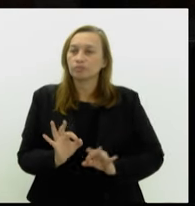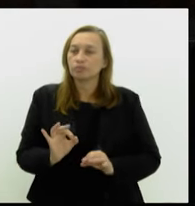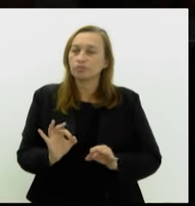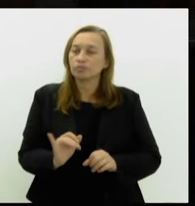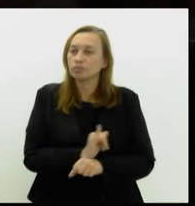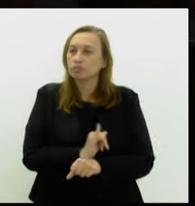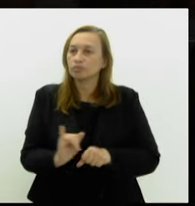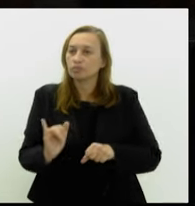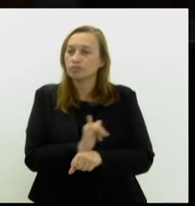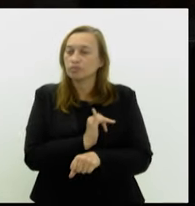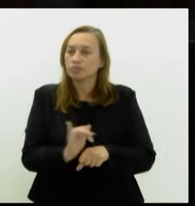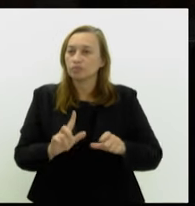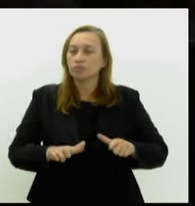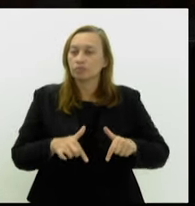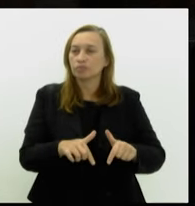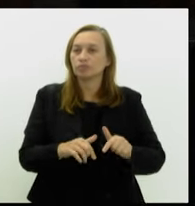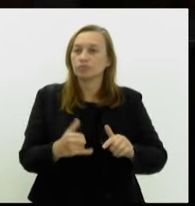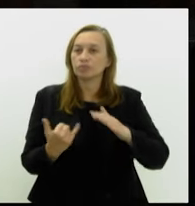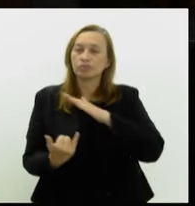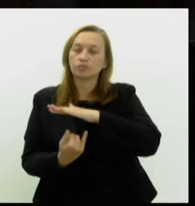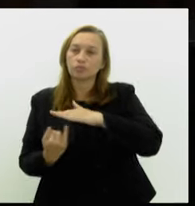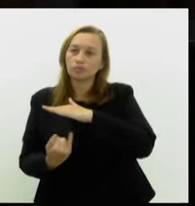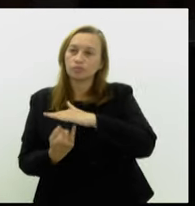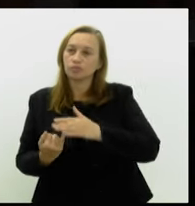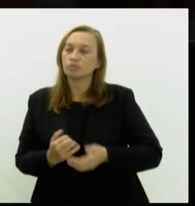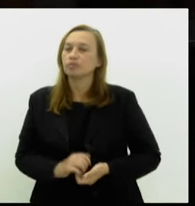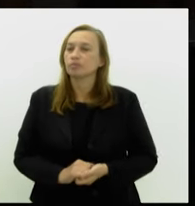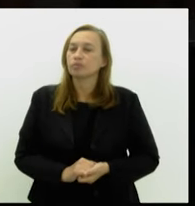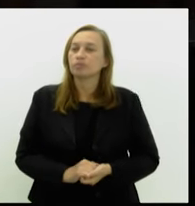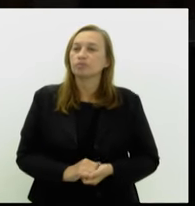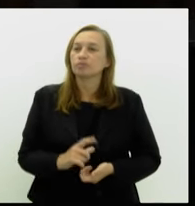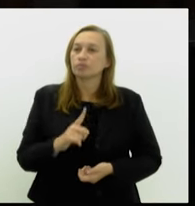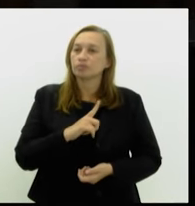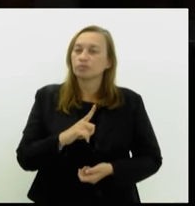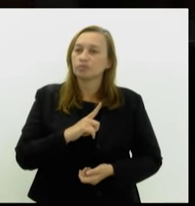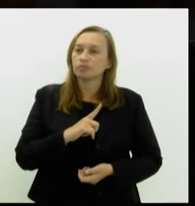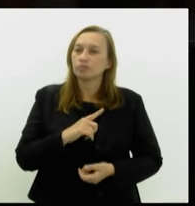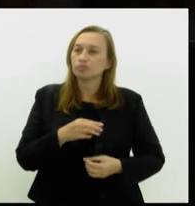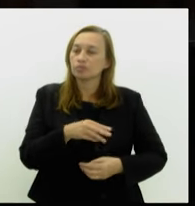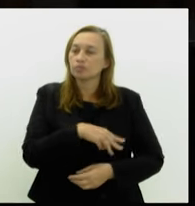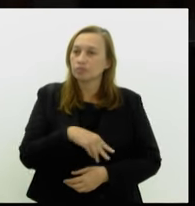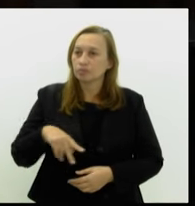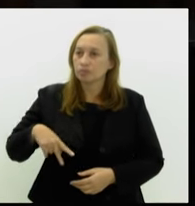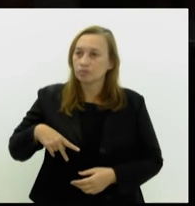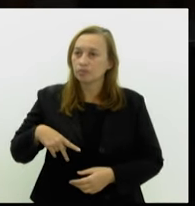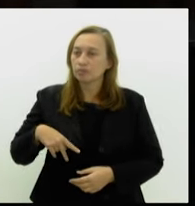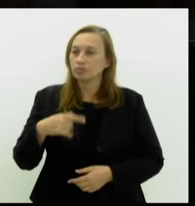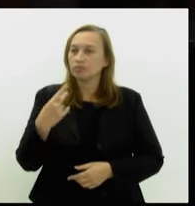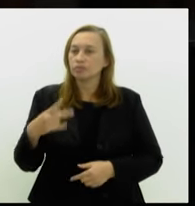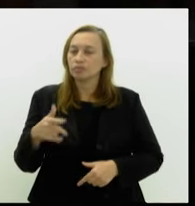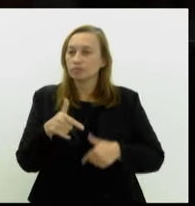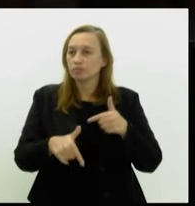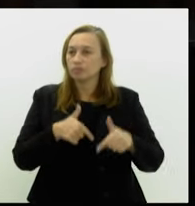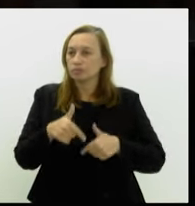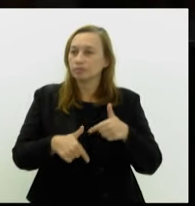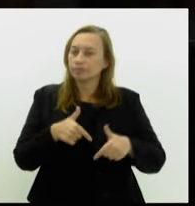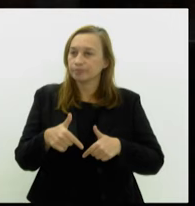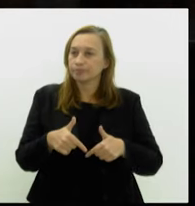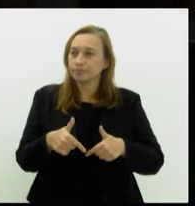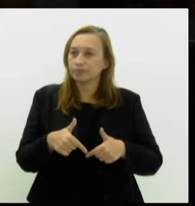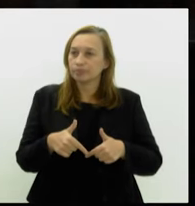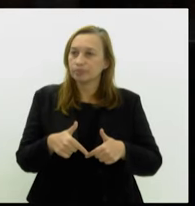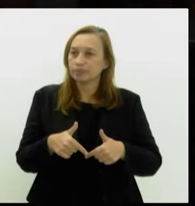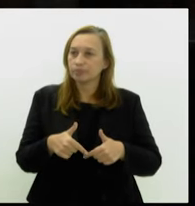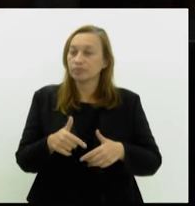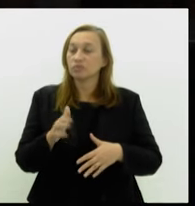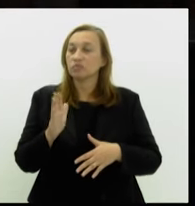ação institucional para que a gente tenha o Ministério Público fazendo o seu trabalho, inclusive o seu trabalho que